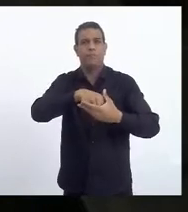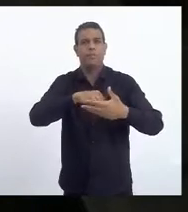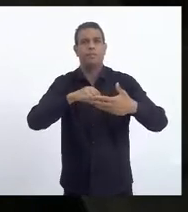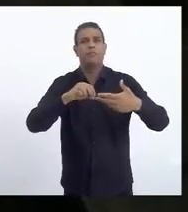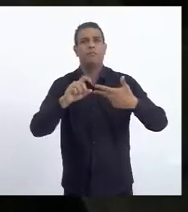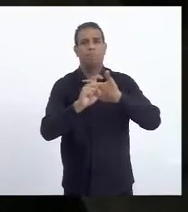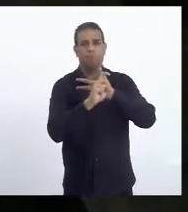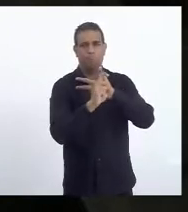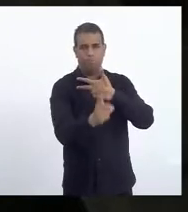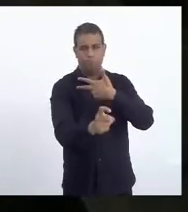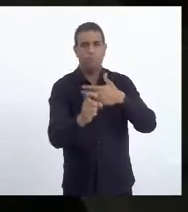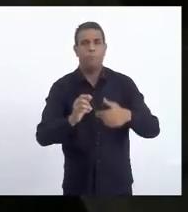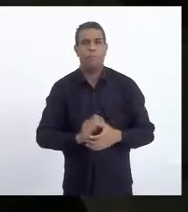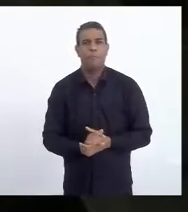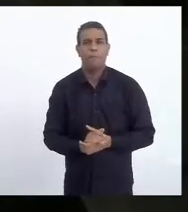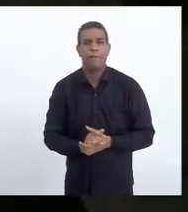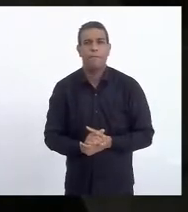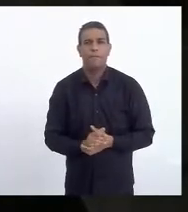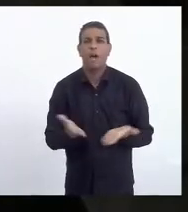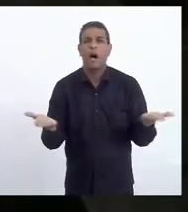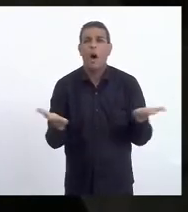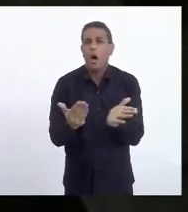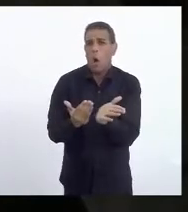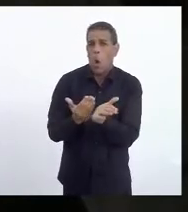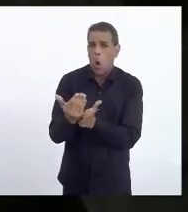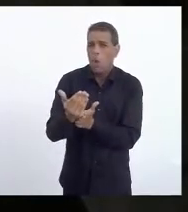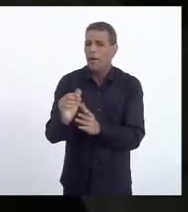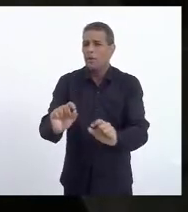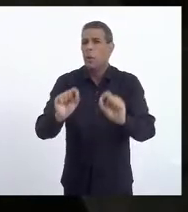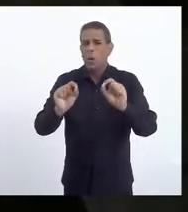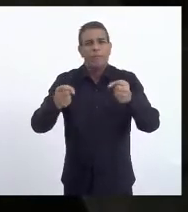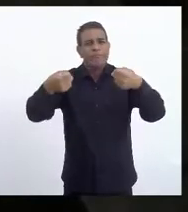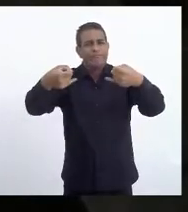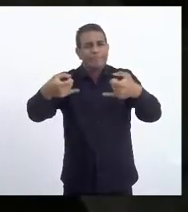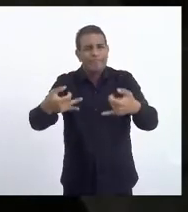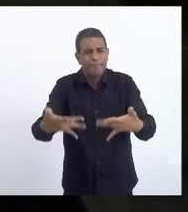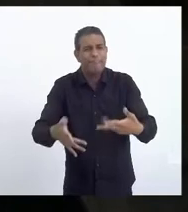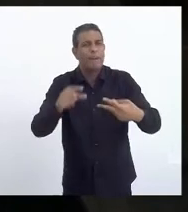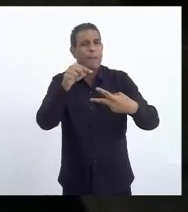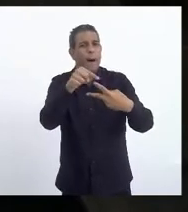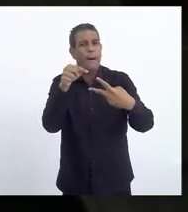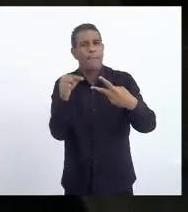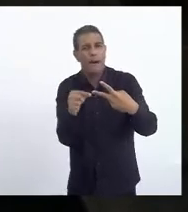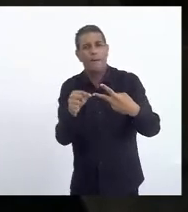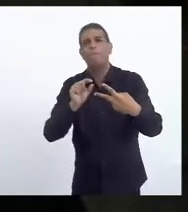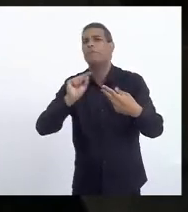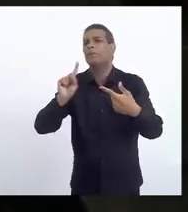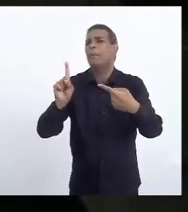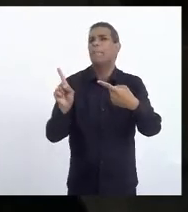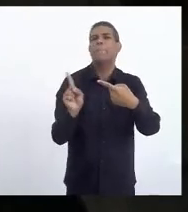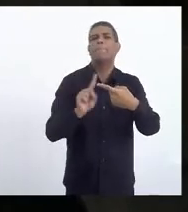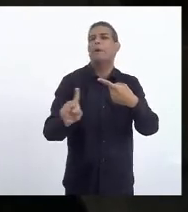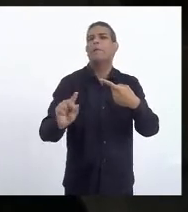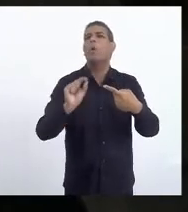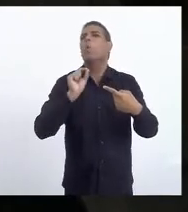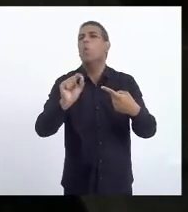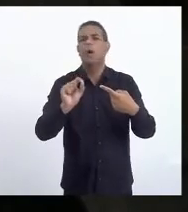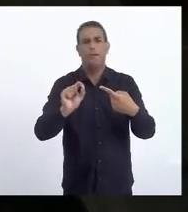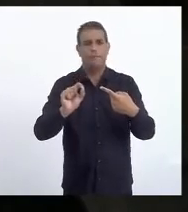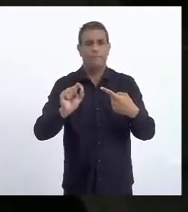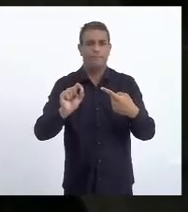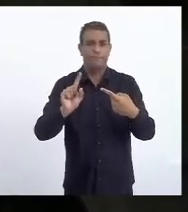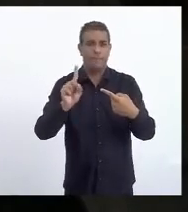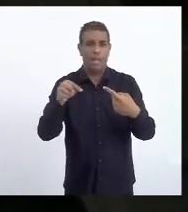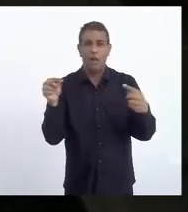Legislativo eu quero aqui nesse expediente Inicial abordar duas questões a primeira delas a